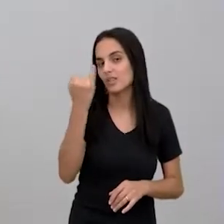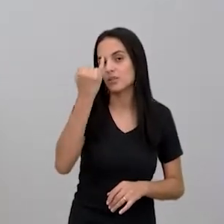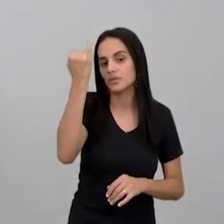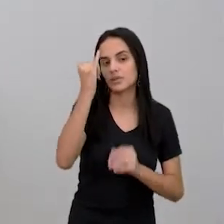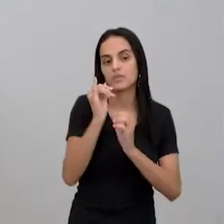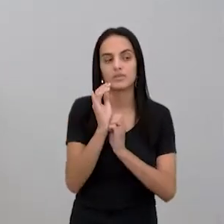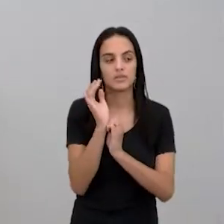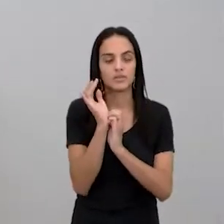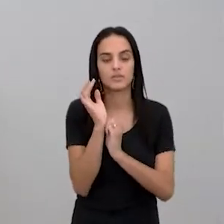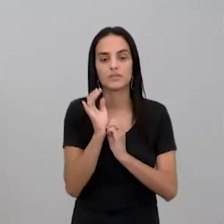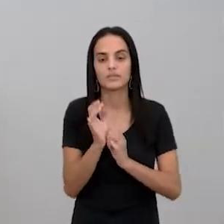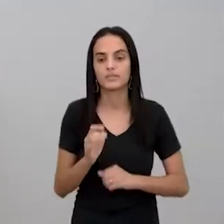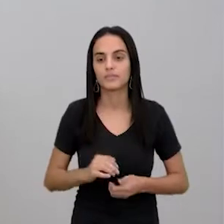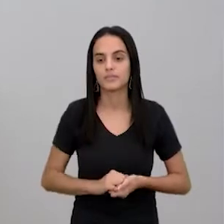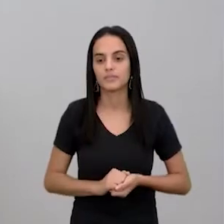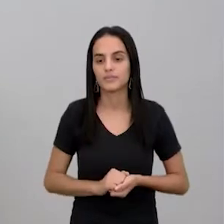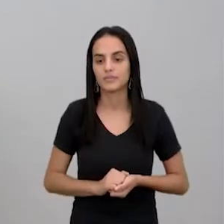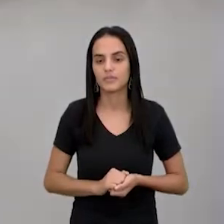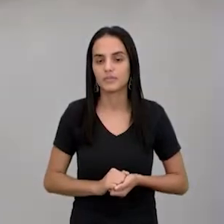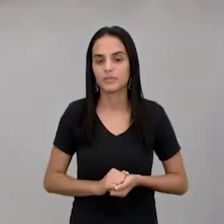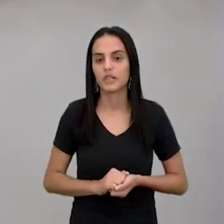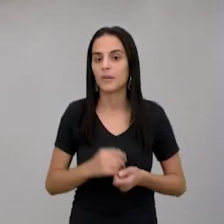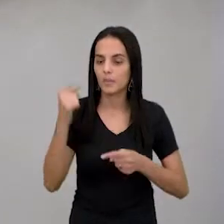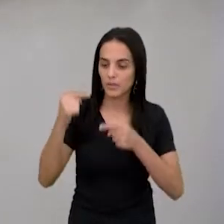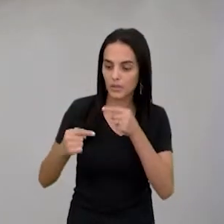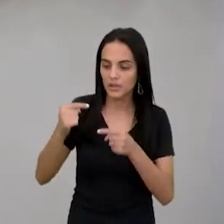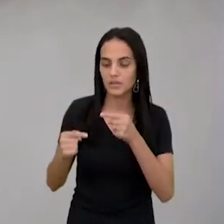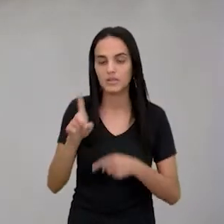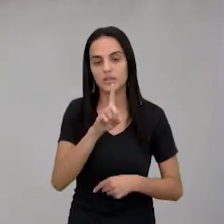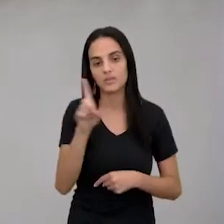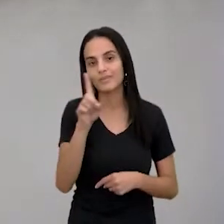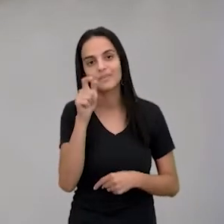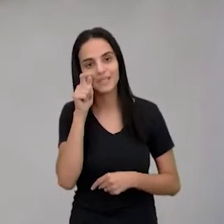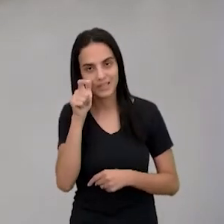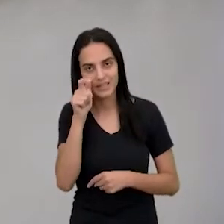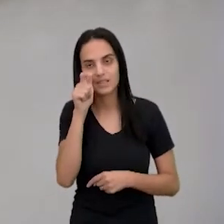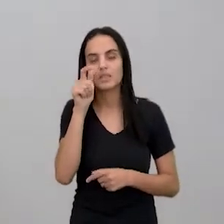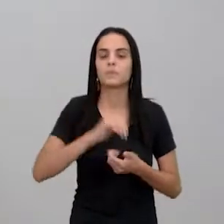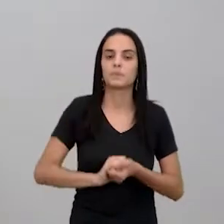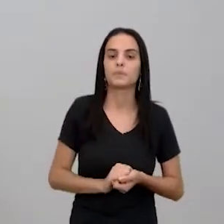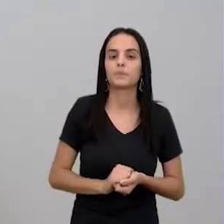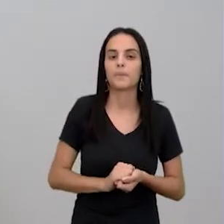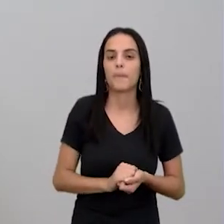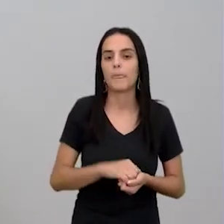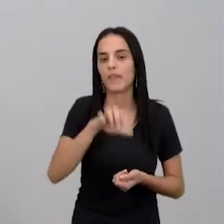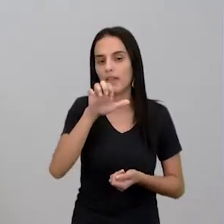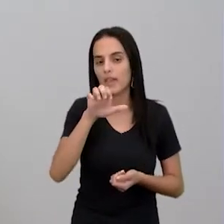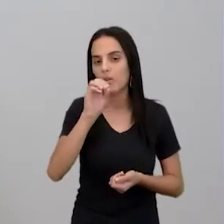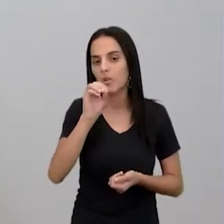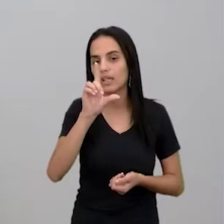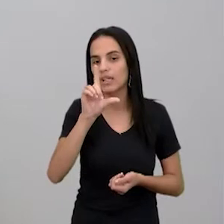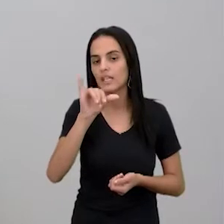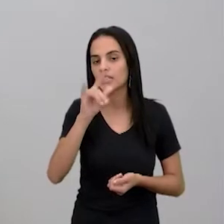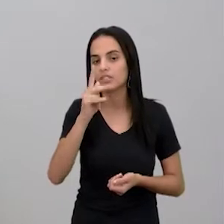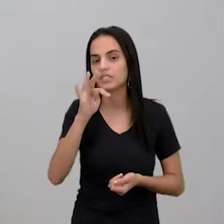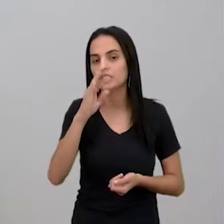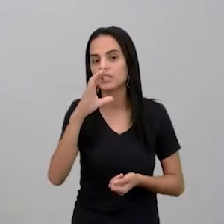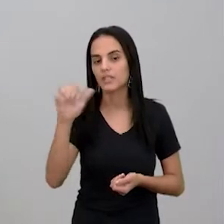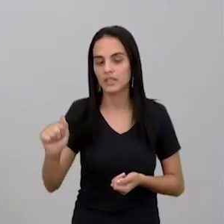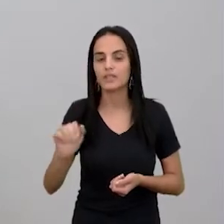aumenta também a produtividade. Ele vai desenvolver a sela, o animal não vai ser mais colocado